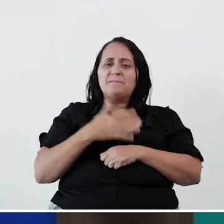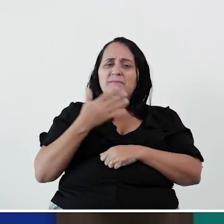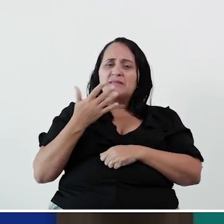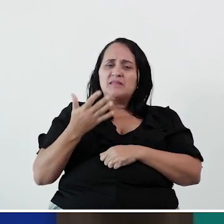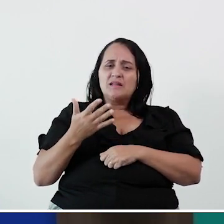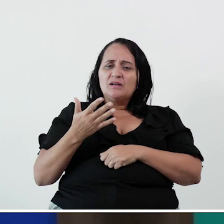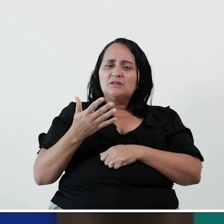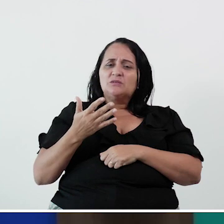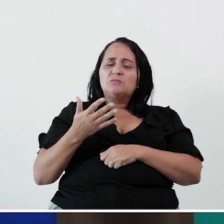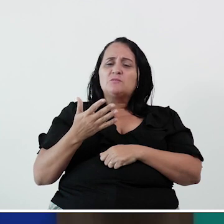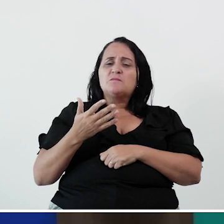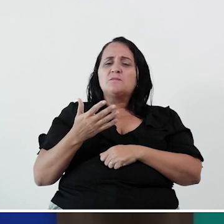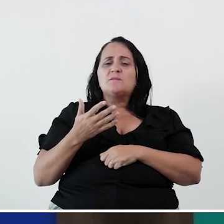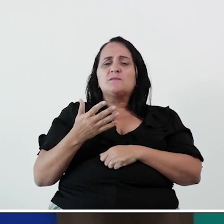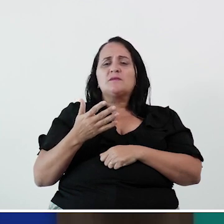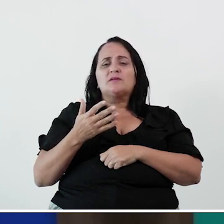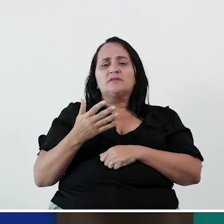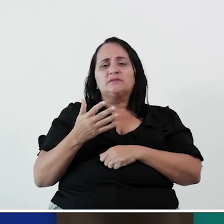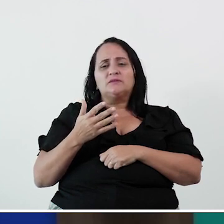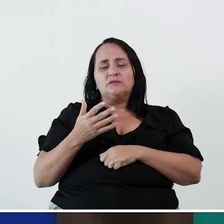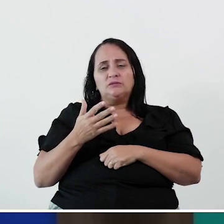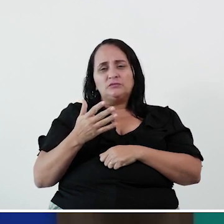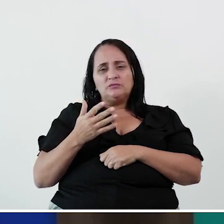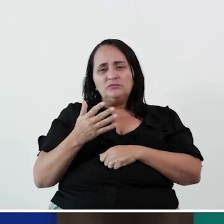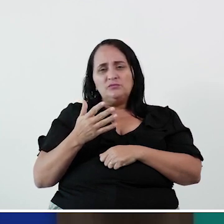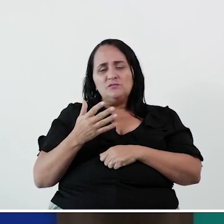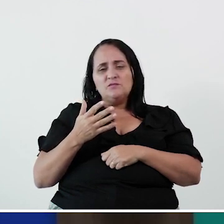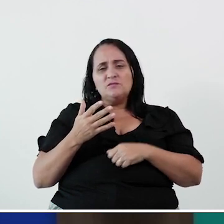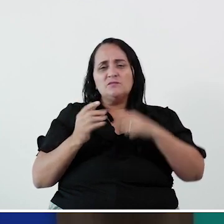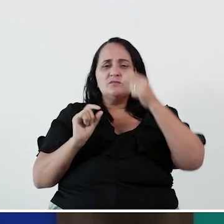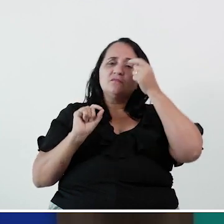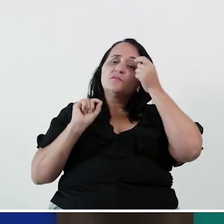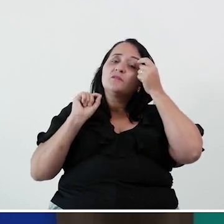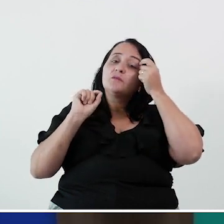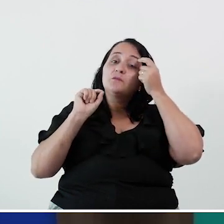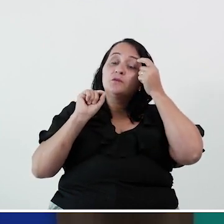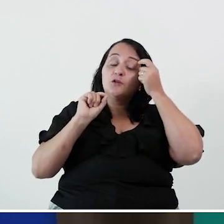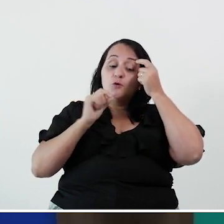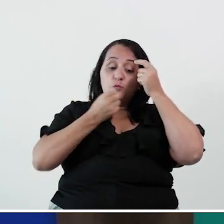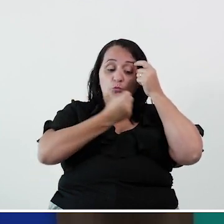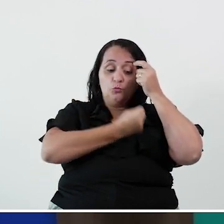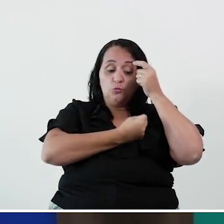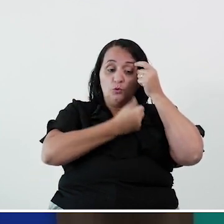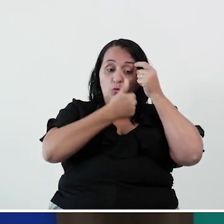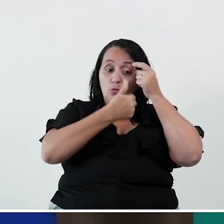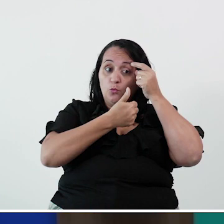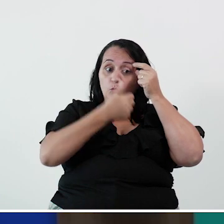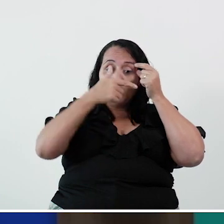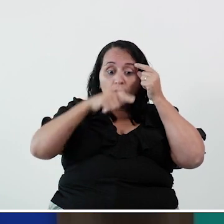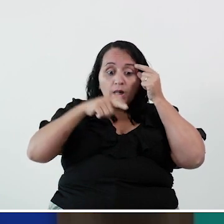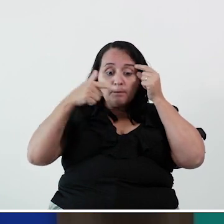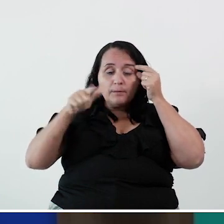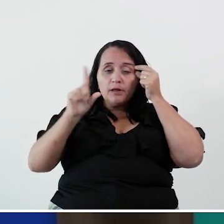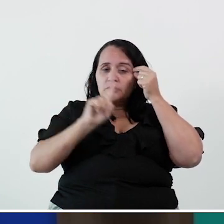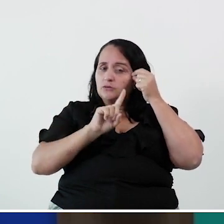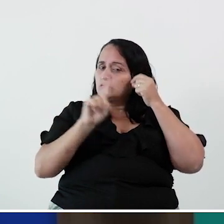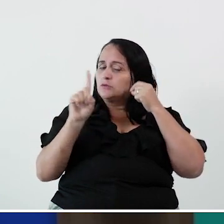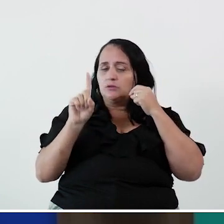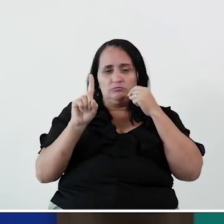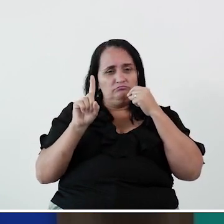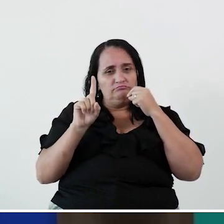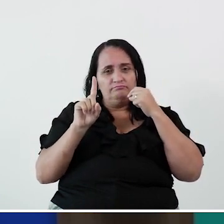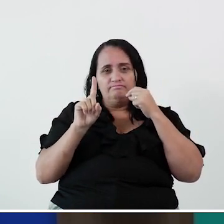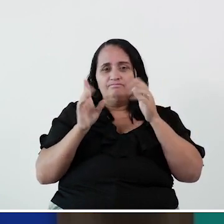se repete. O 1 não está se repetindo. Então, o número 1 não faz parte